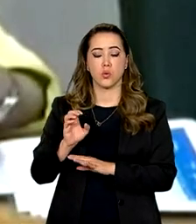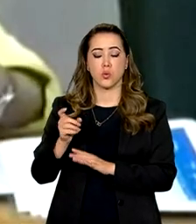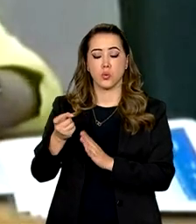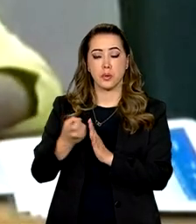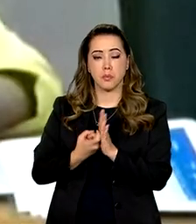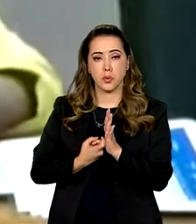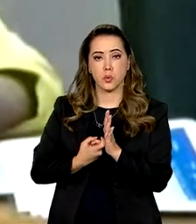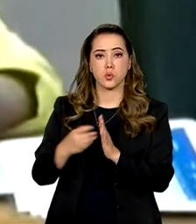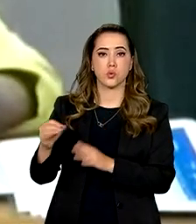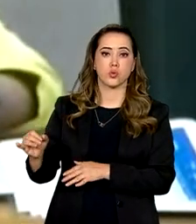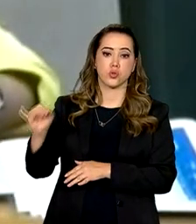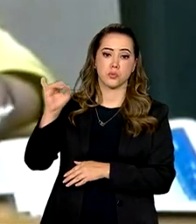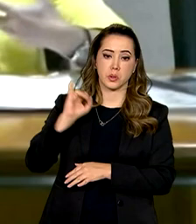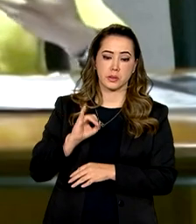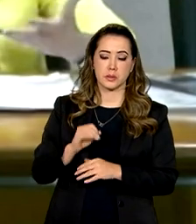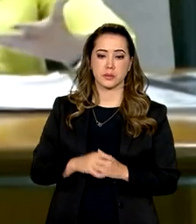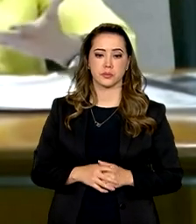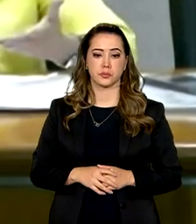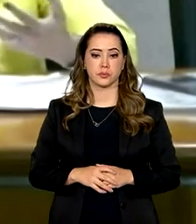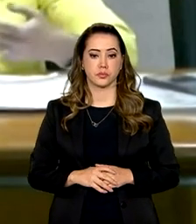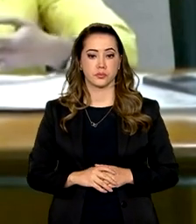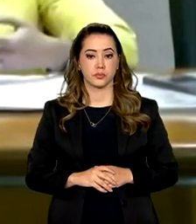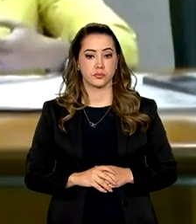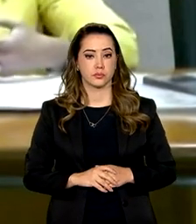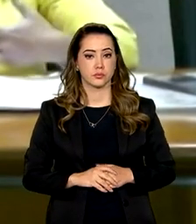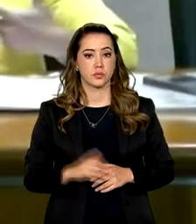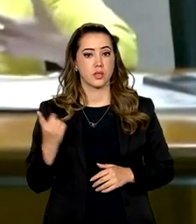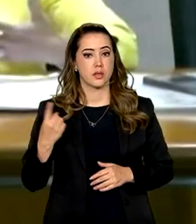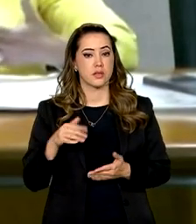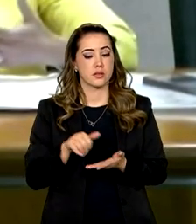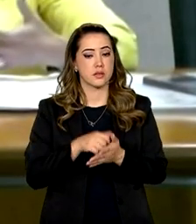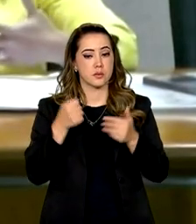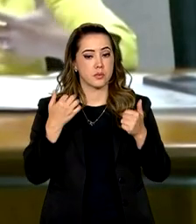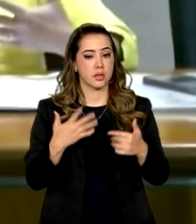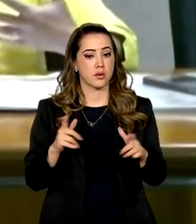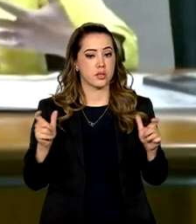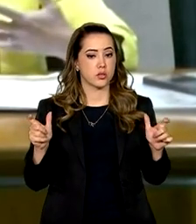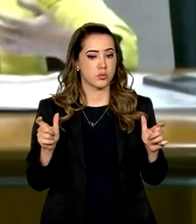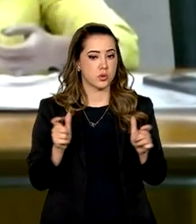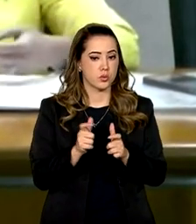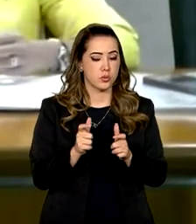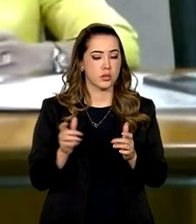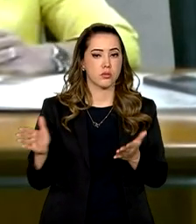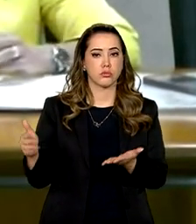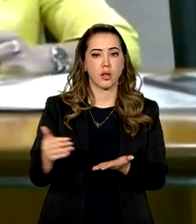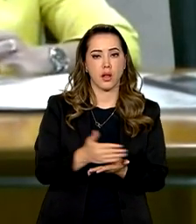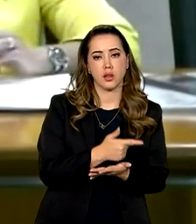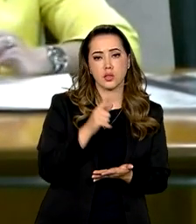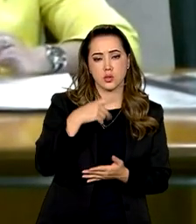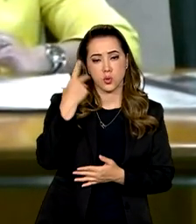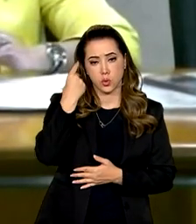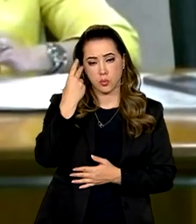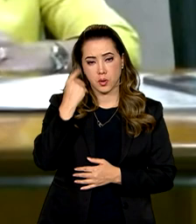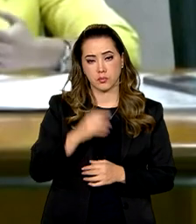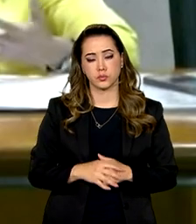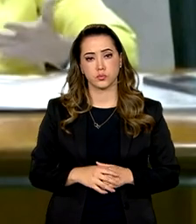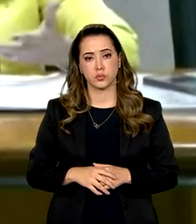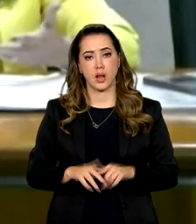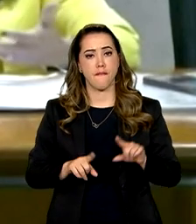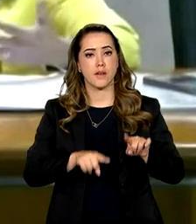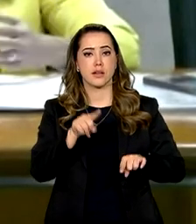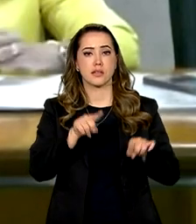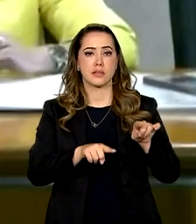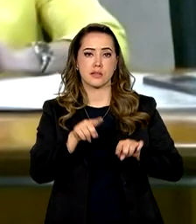secretária adjunta do Tesouro Nacional avalia essa queda na arrecadação como natural. A dinâmica das receitas ela é